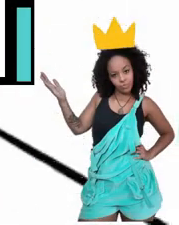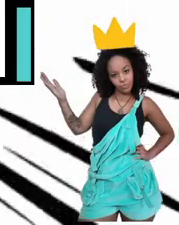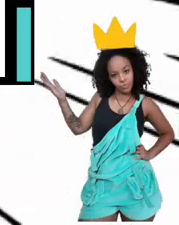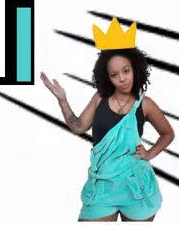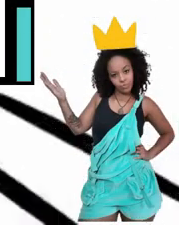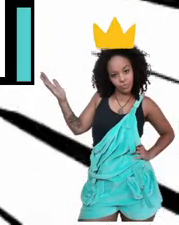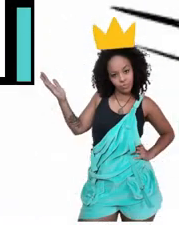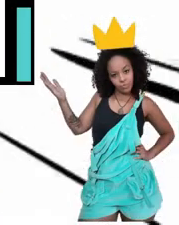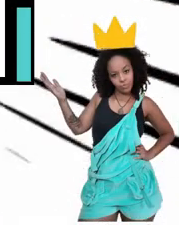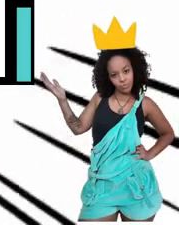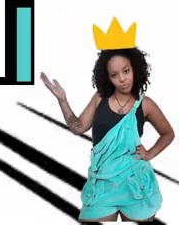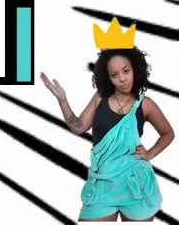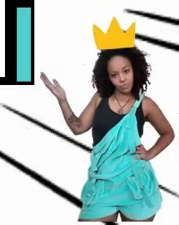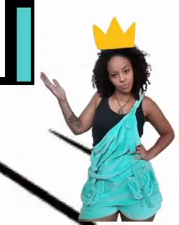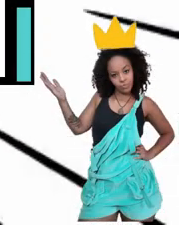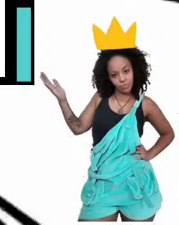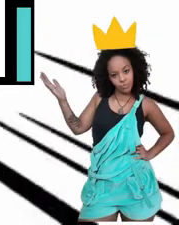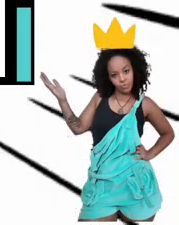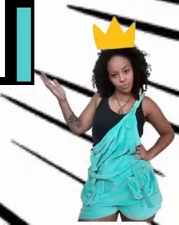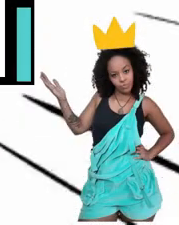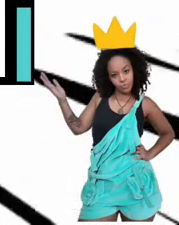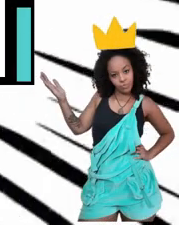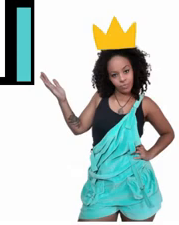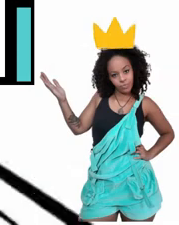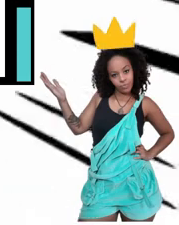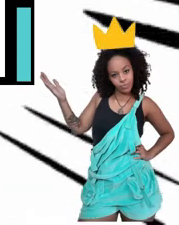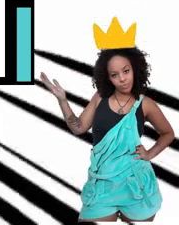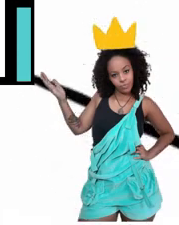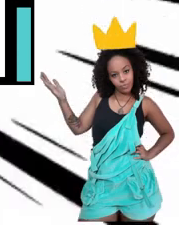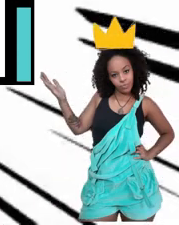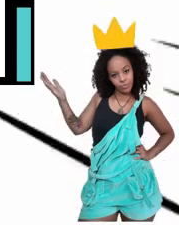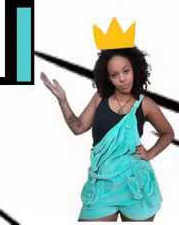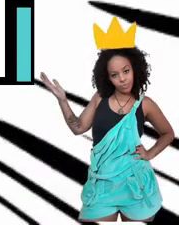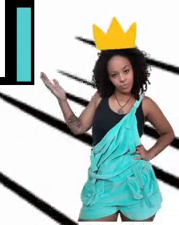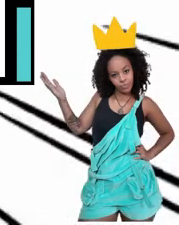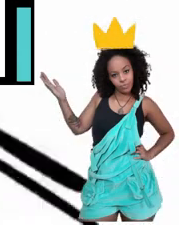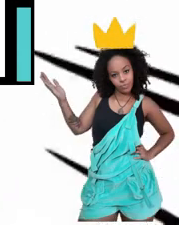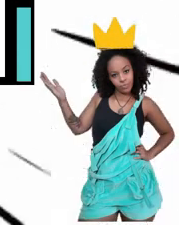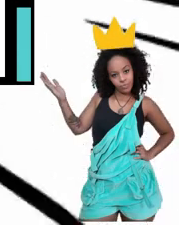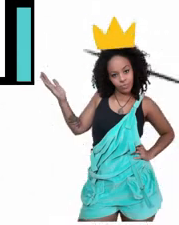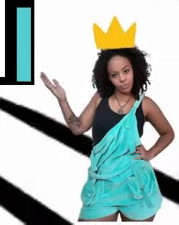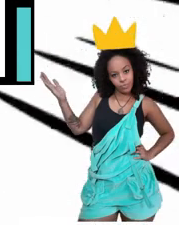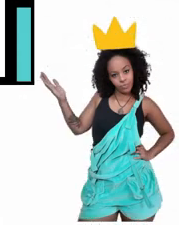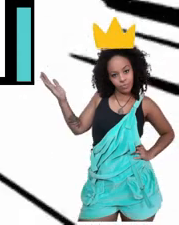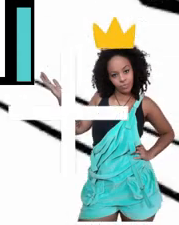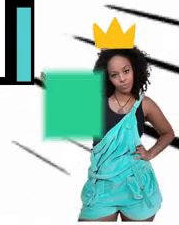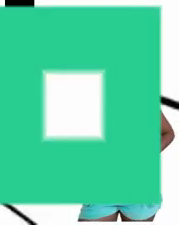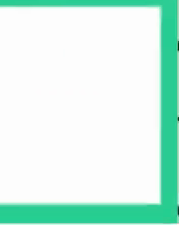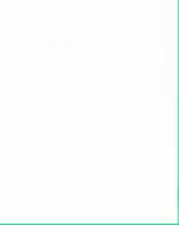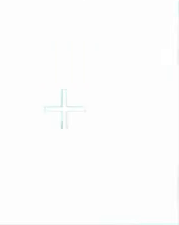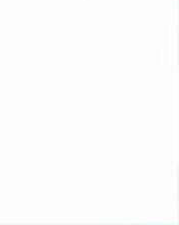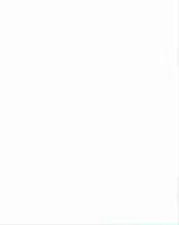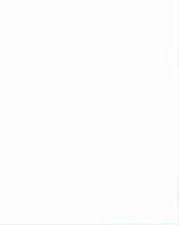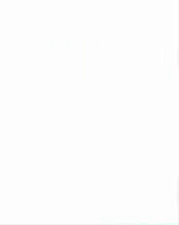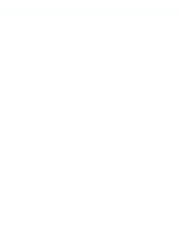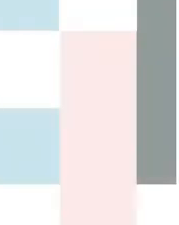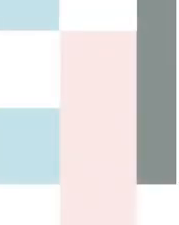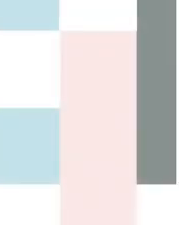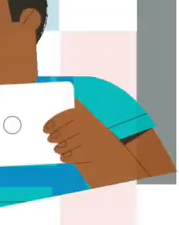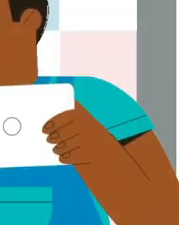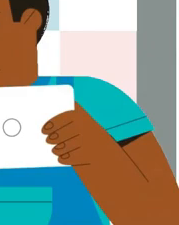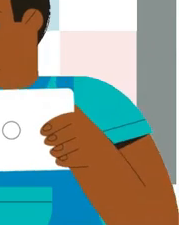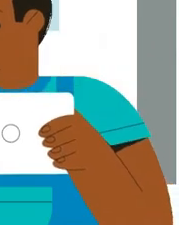um pouquinho de política. Se inscreve, deixa um like, curte e compartilha. E comenta também.